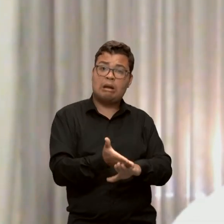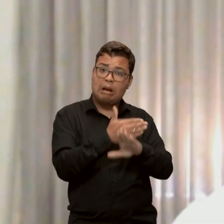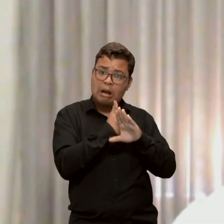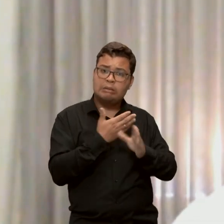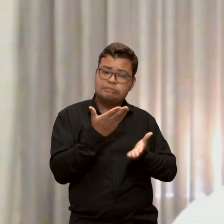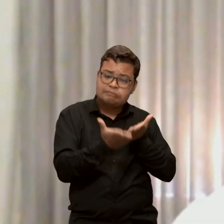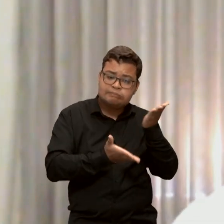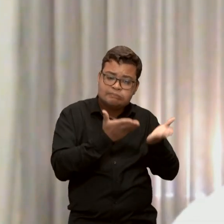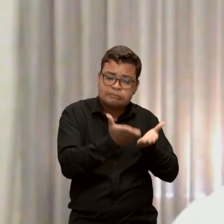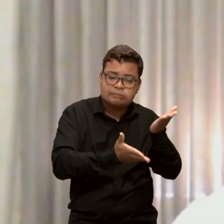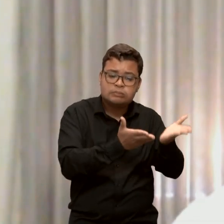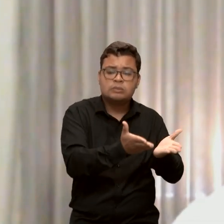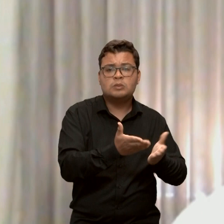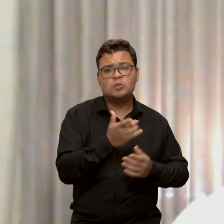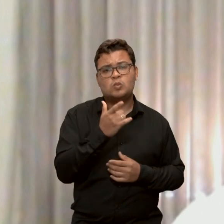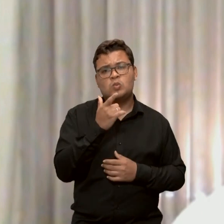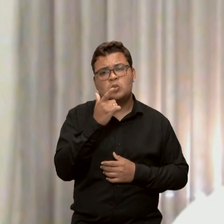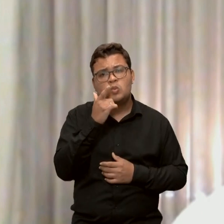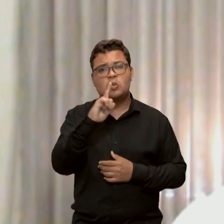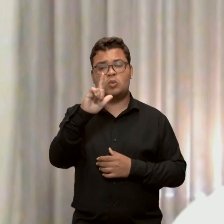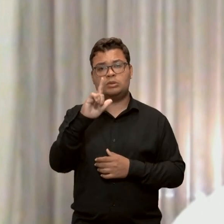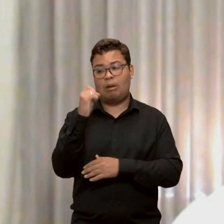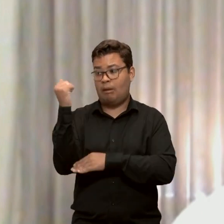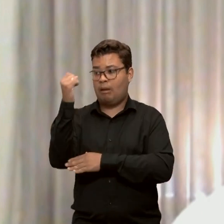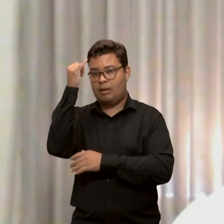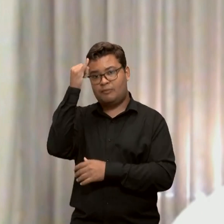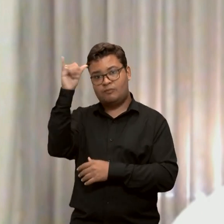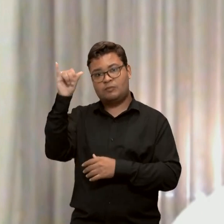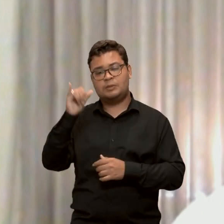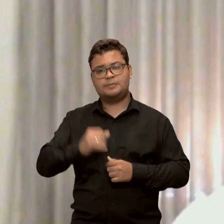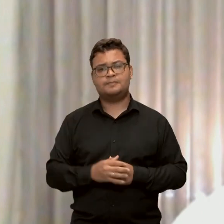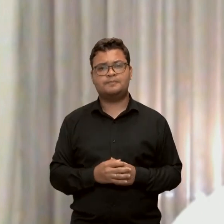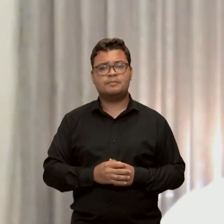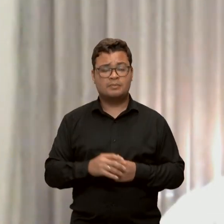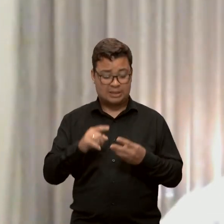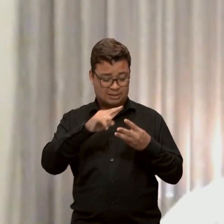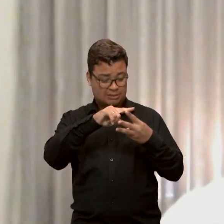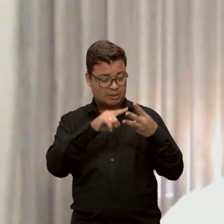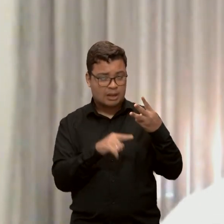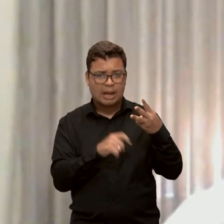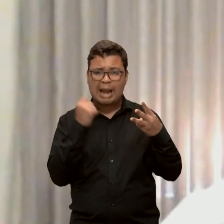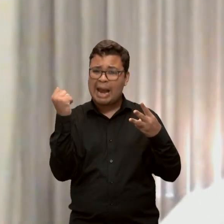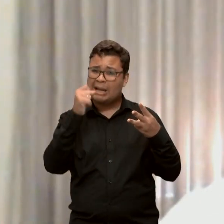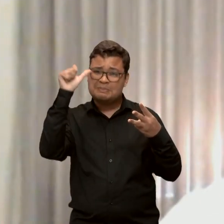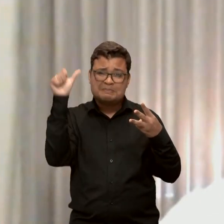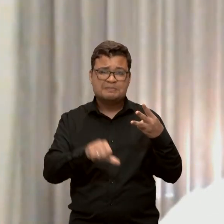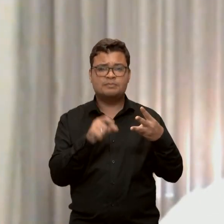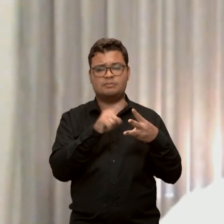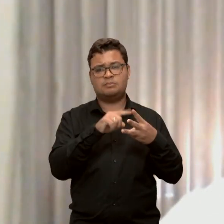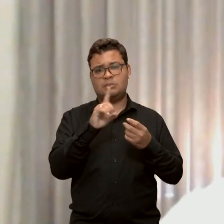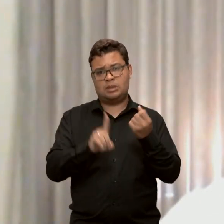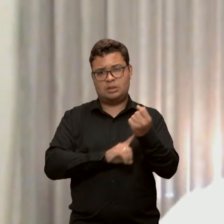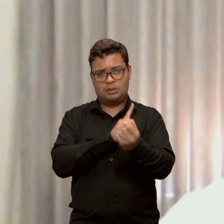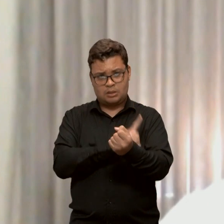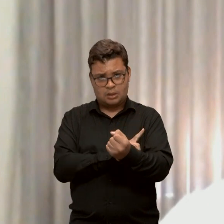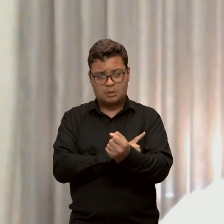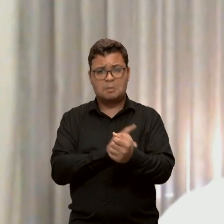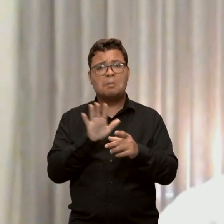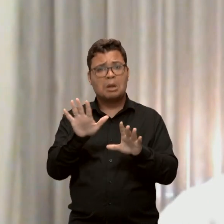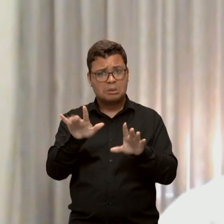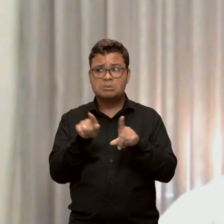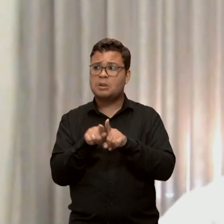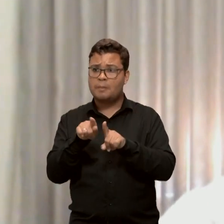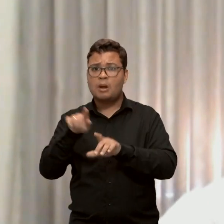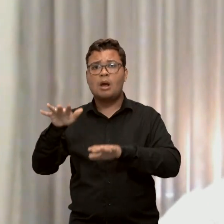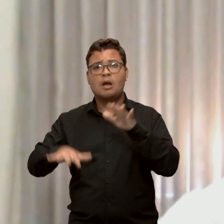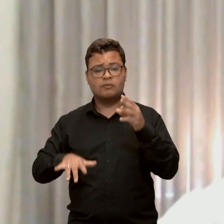precoce. Logicamente, tem gente que vai fazer todo o tratamento correto e vai evoluir a óbito porque é uma resposta do sistema imune, mas a maioria,